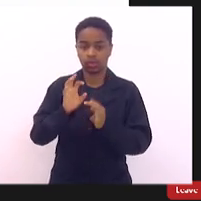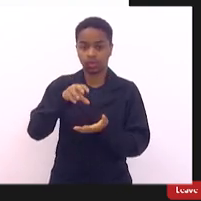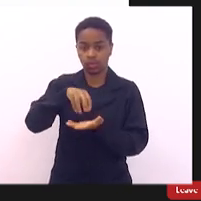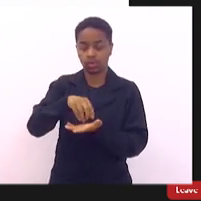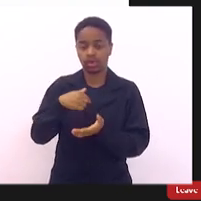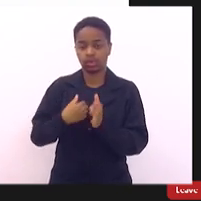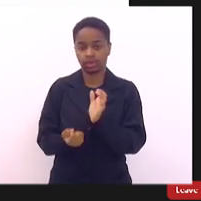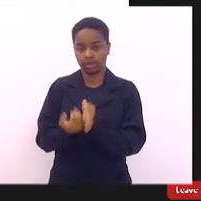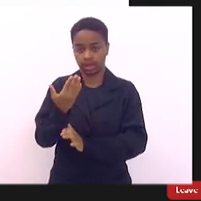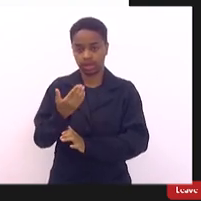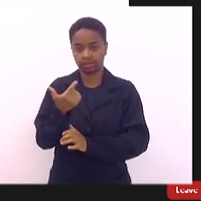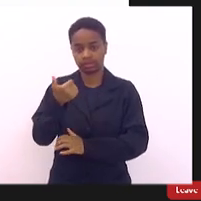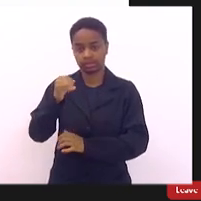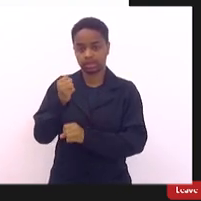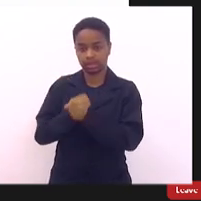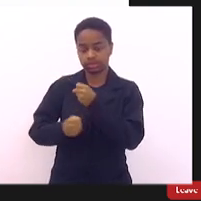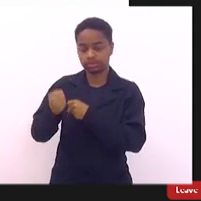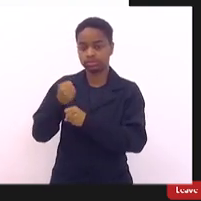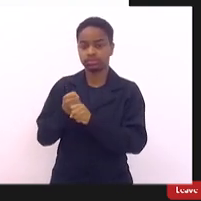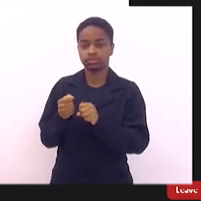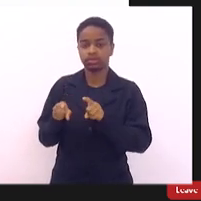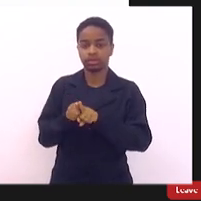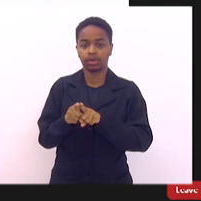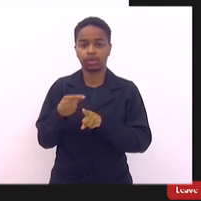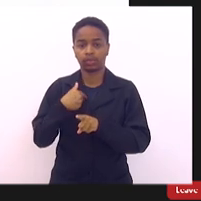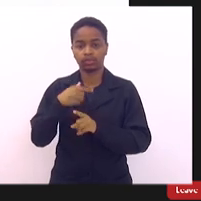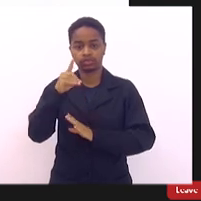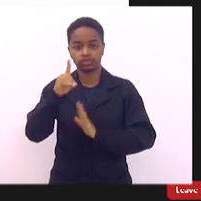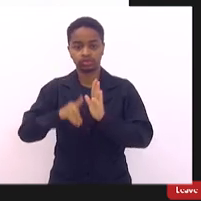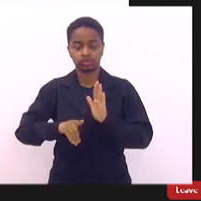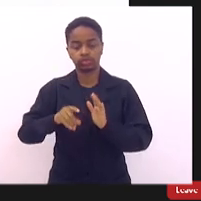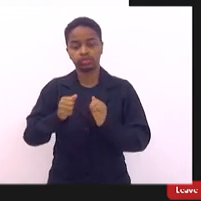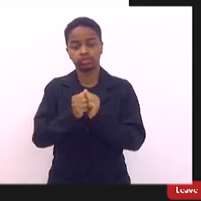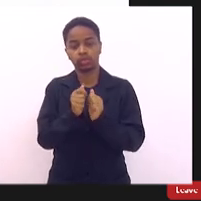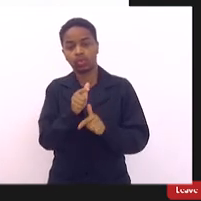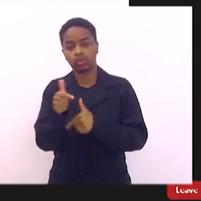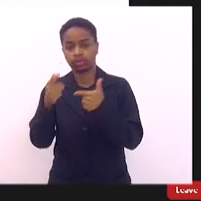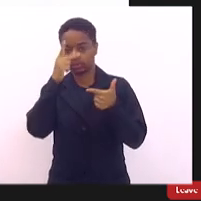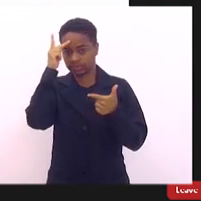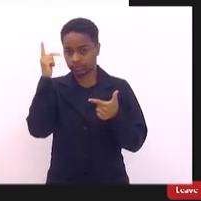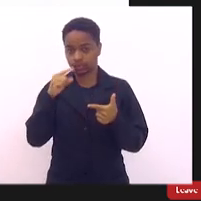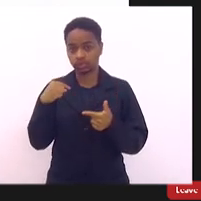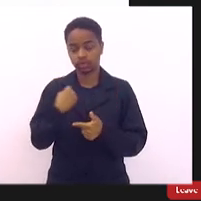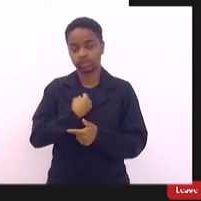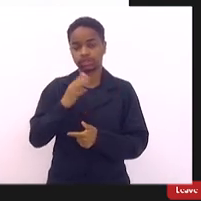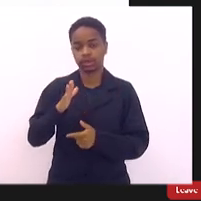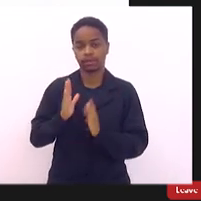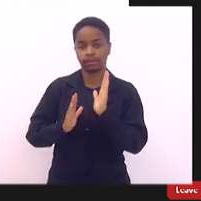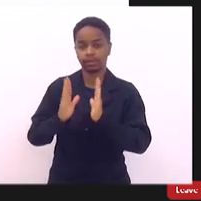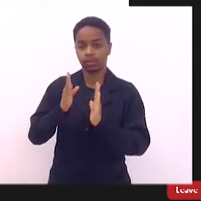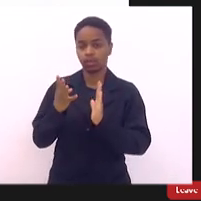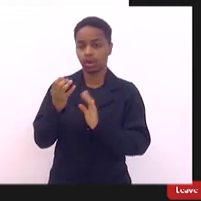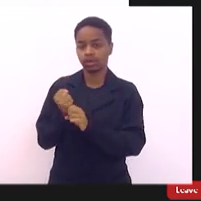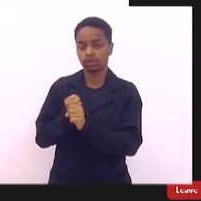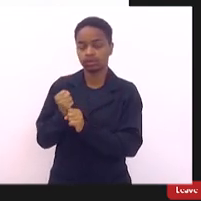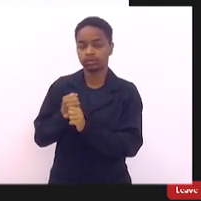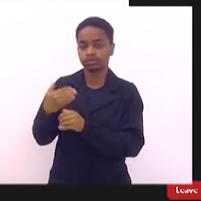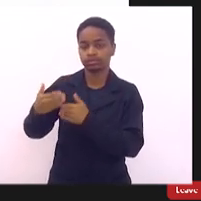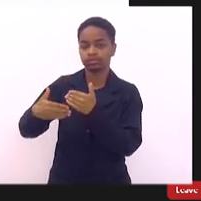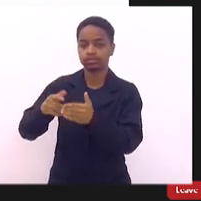sou co-diretora junto com outras pessoas. A gente já, nos últimos 4 anos, vem mantendo um observatório de